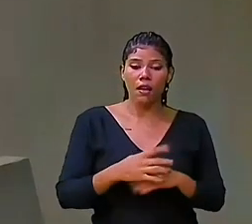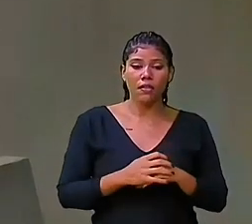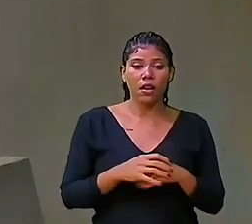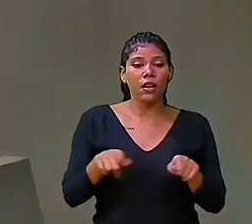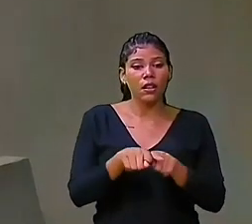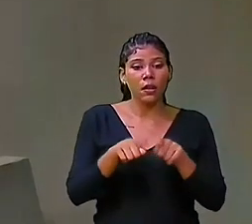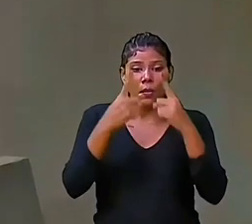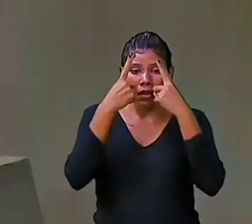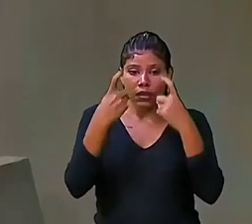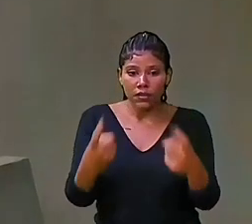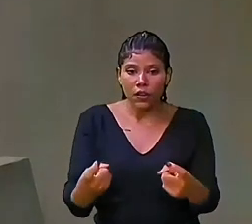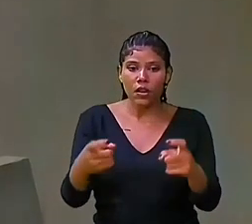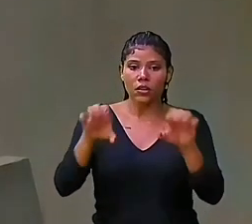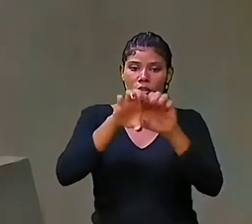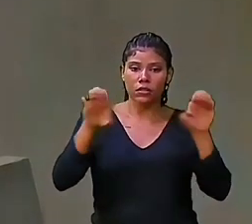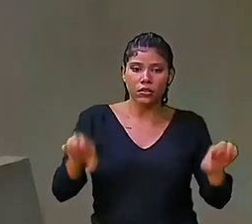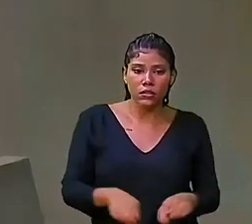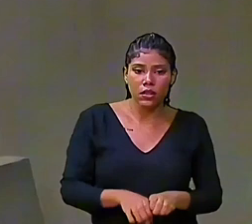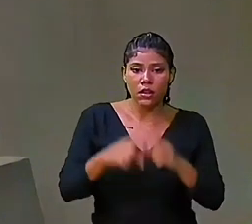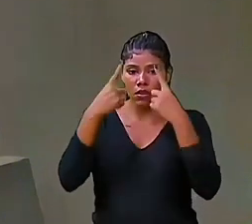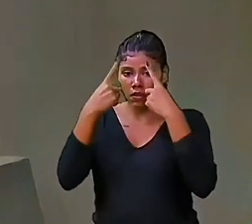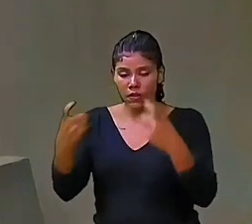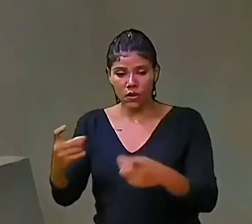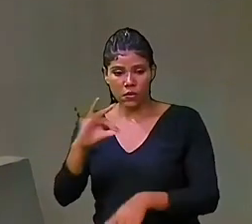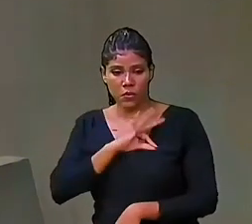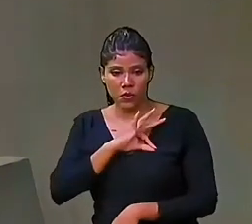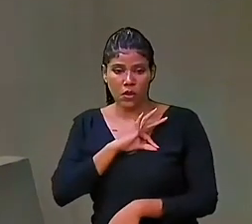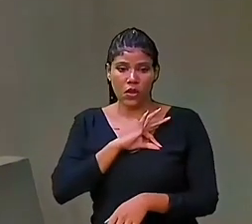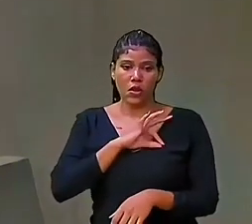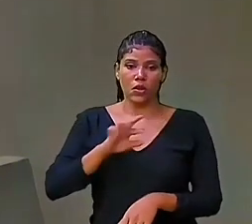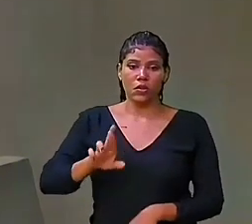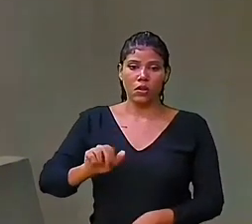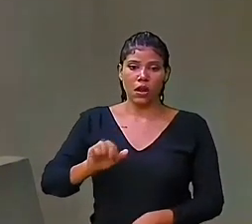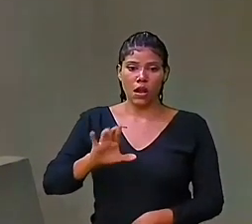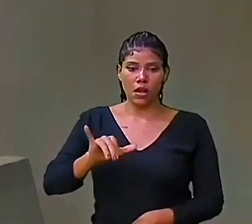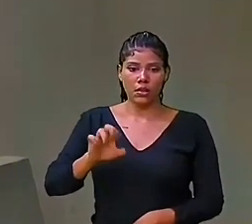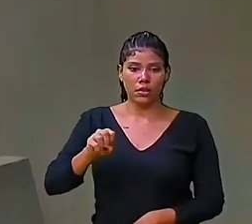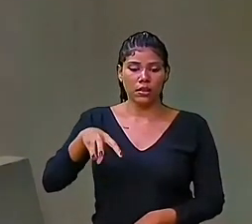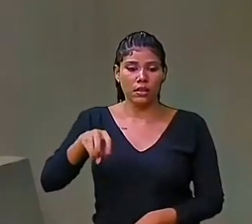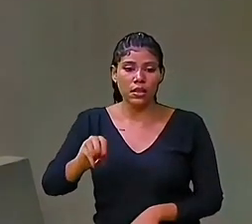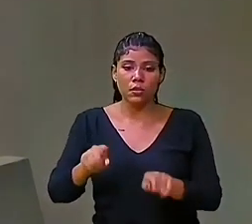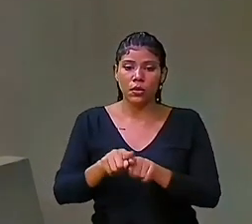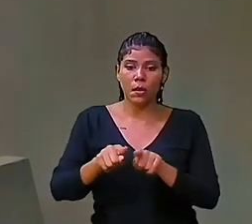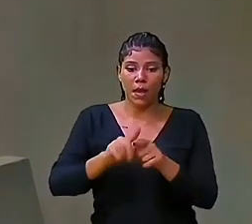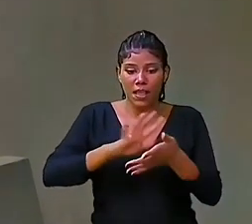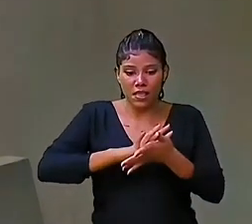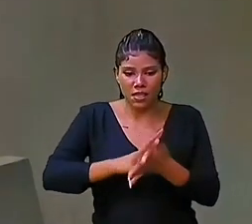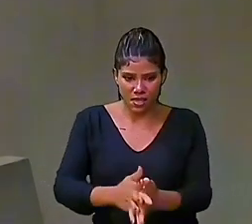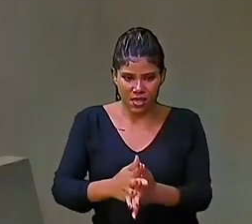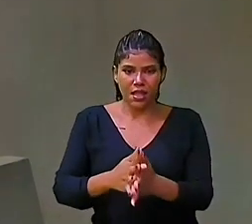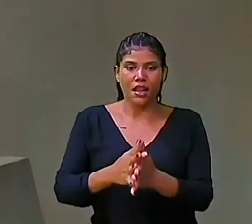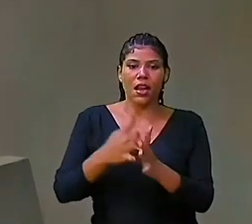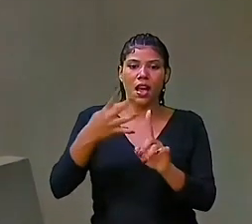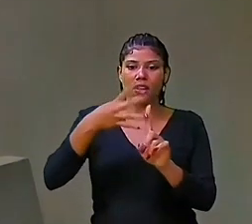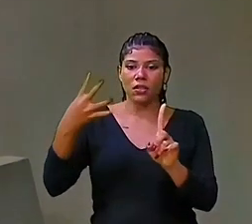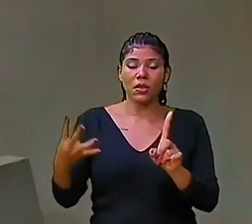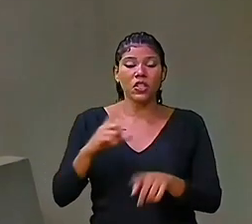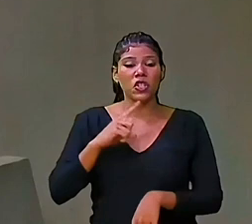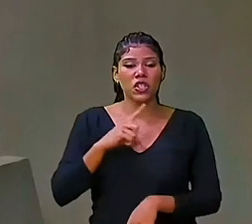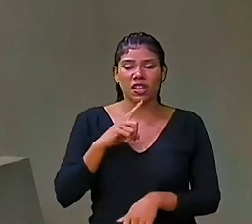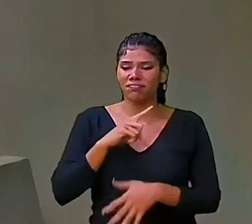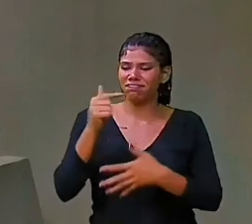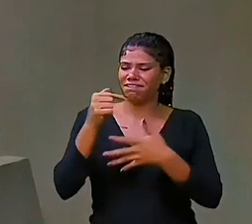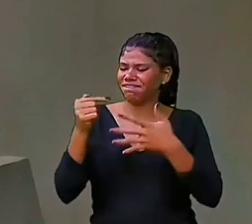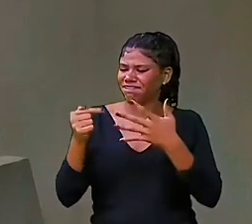da violência estrutural, falava da violência policial, do racismo. Como a LGBT, ela falava da LGBTfobia. Portanto, ela carregava causas